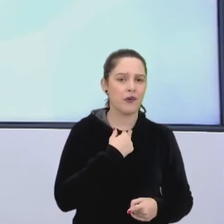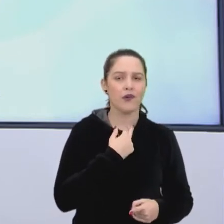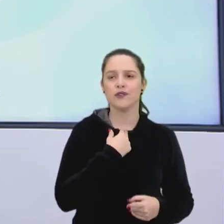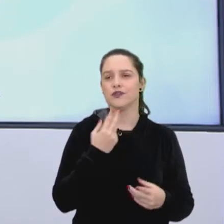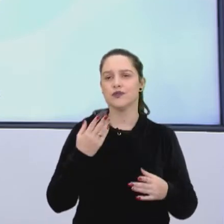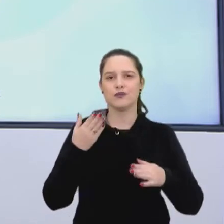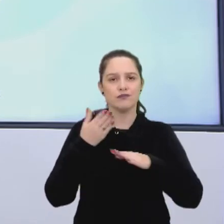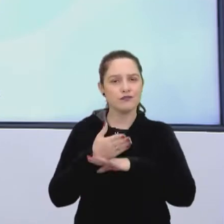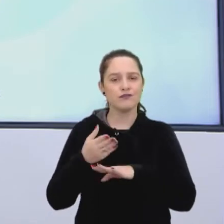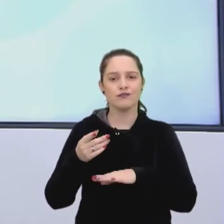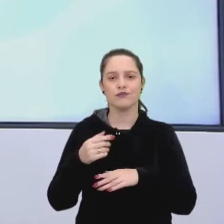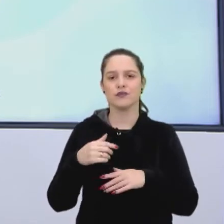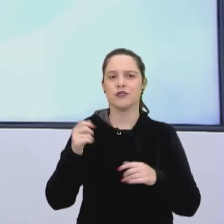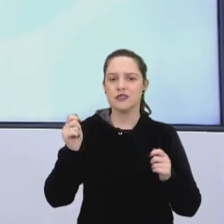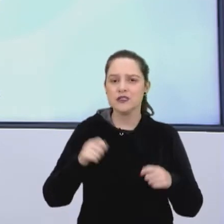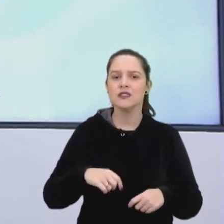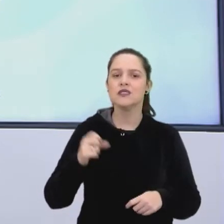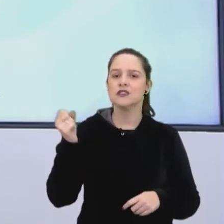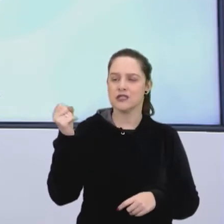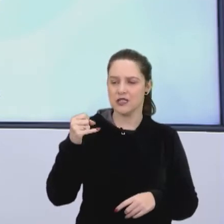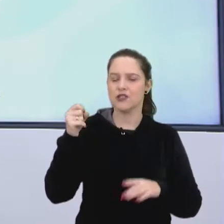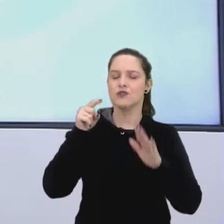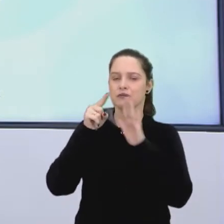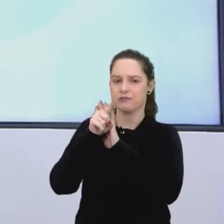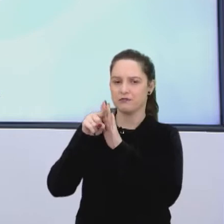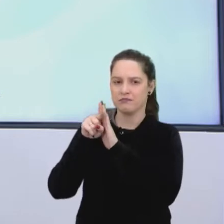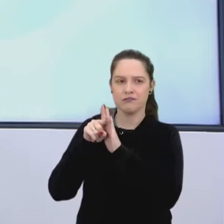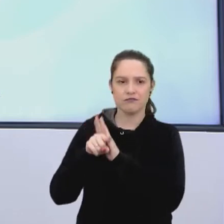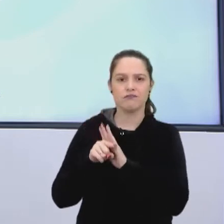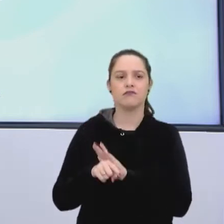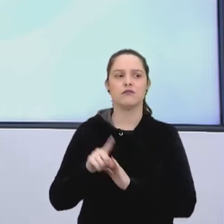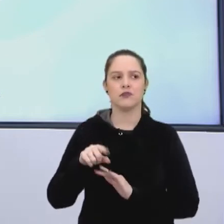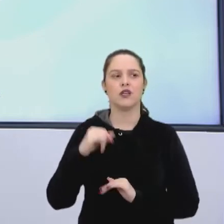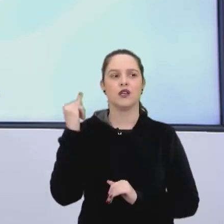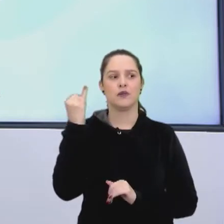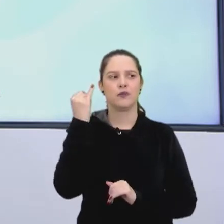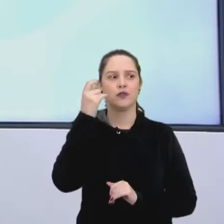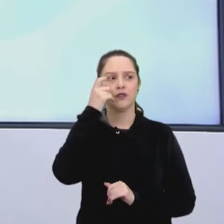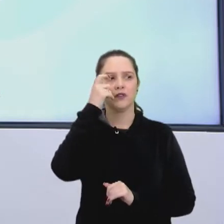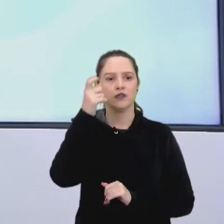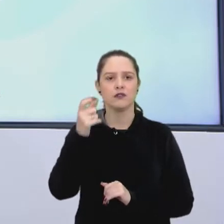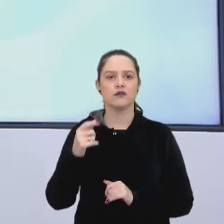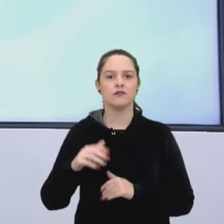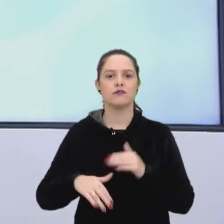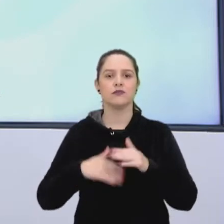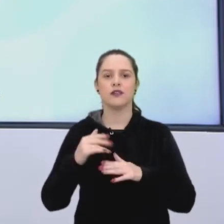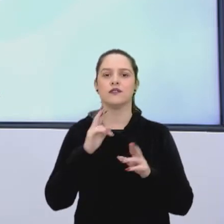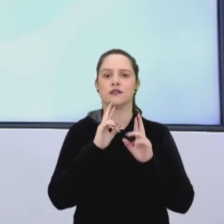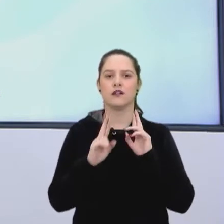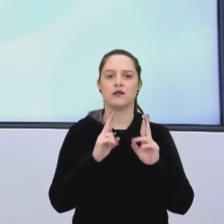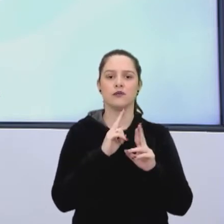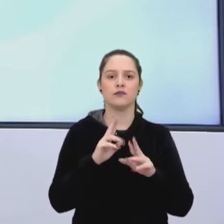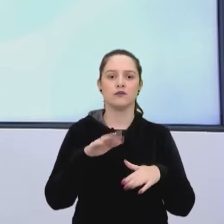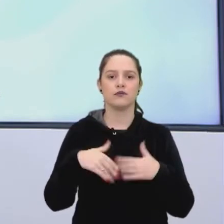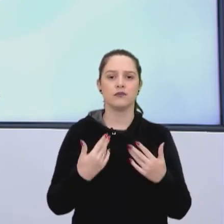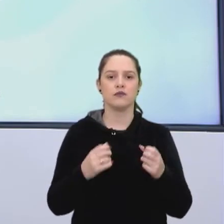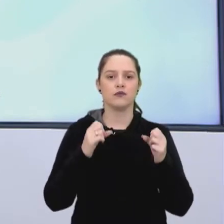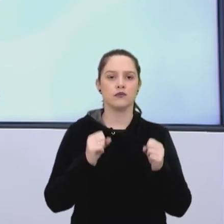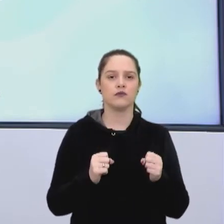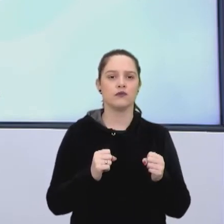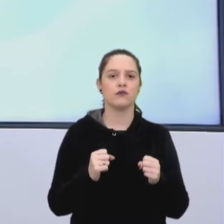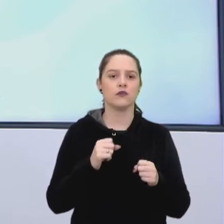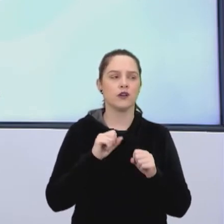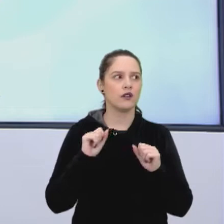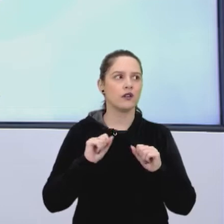de ganhos e sim de pesquisa. Então é interessante retratar essa relação, né, e o vídeo mostra